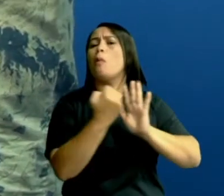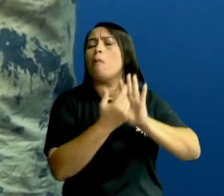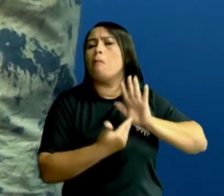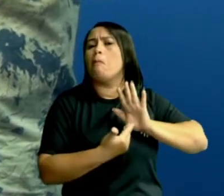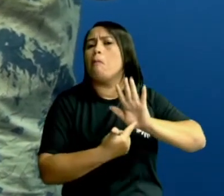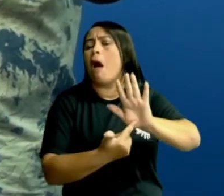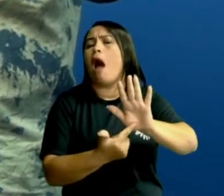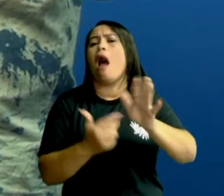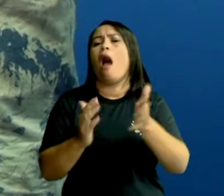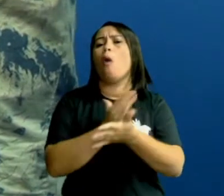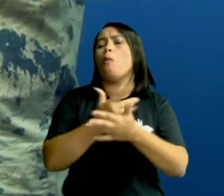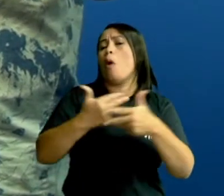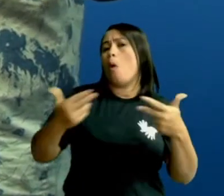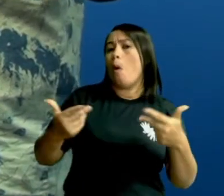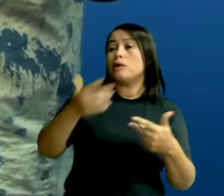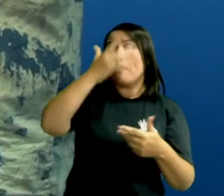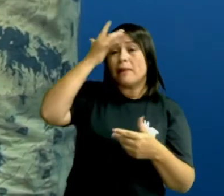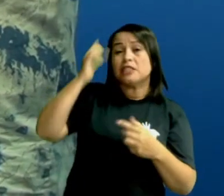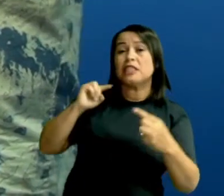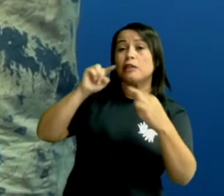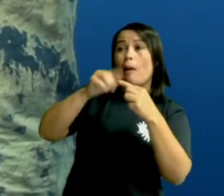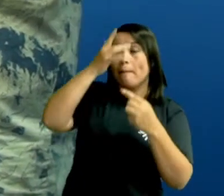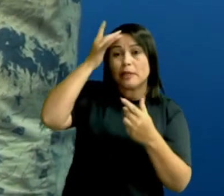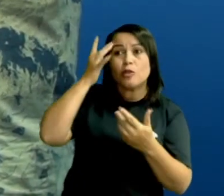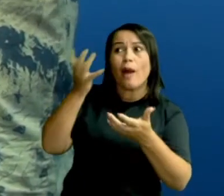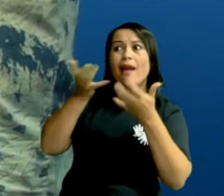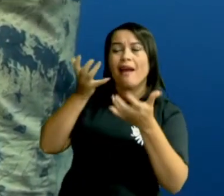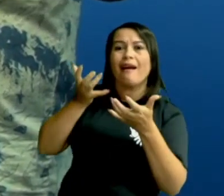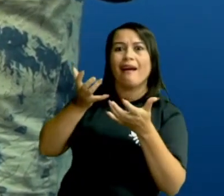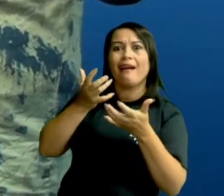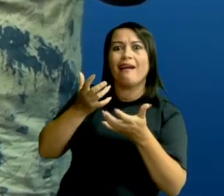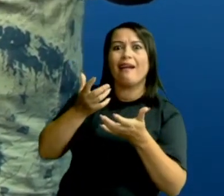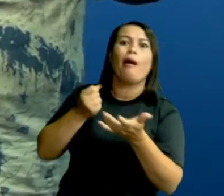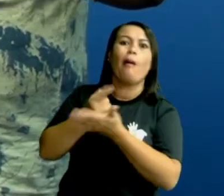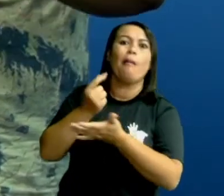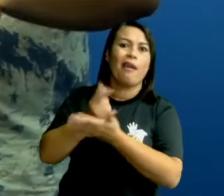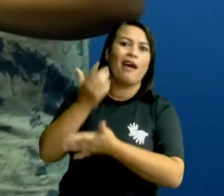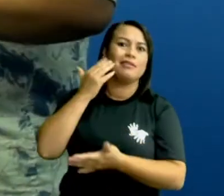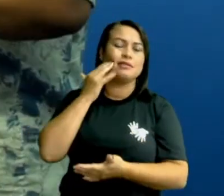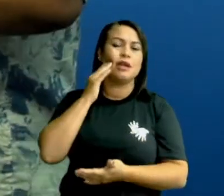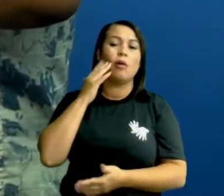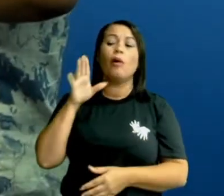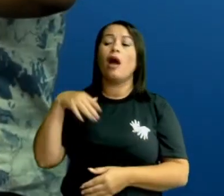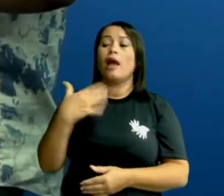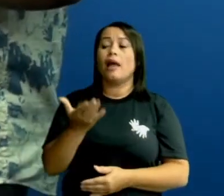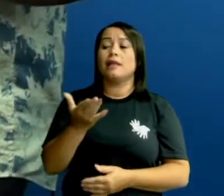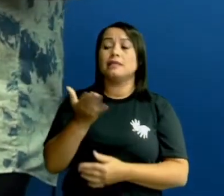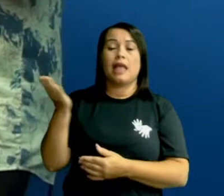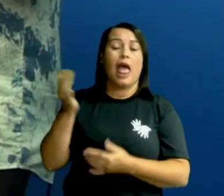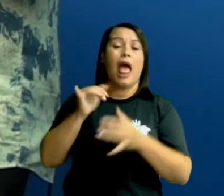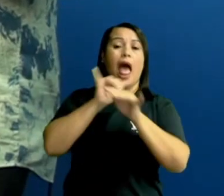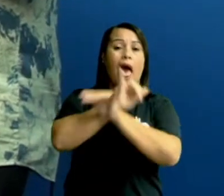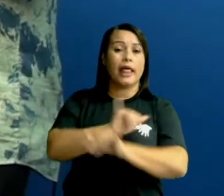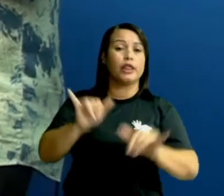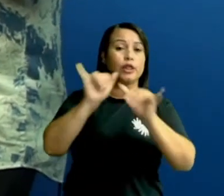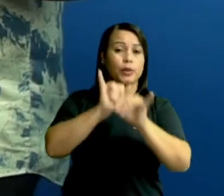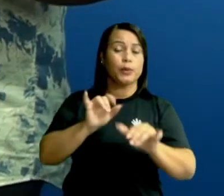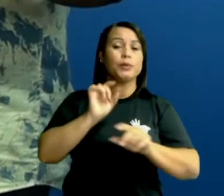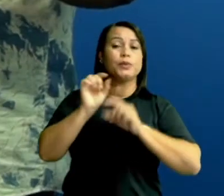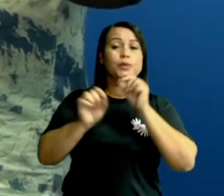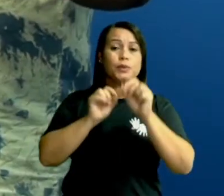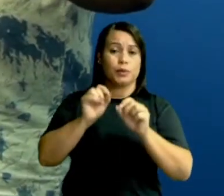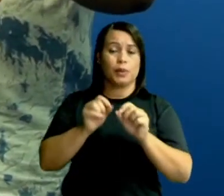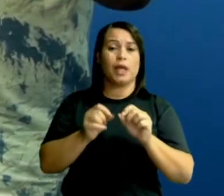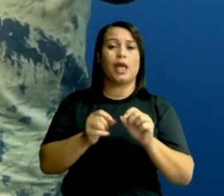serviço com o objetivo de convencer as pessoas a fazerem o quê? Comprarem. Então, esse anúncio publicitário, ele